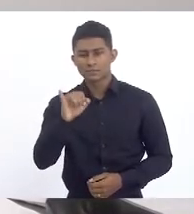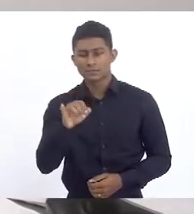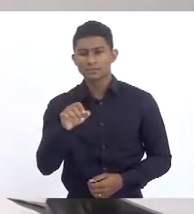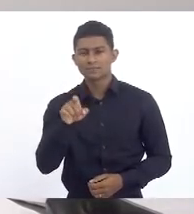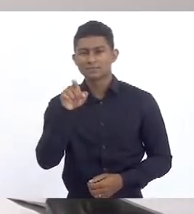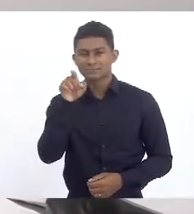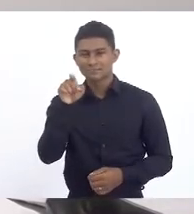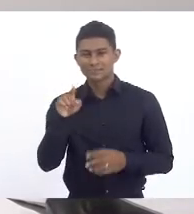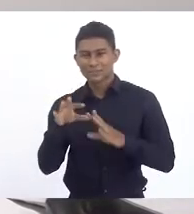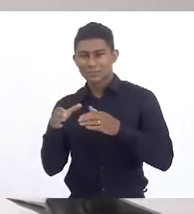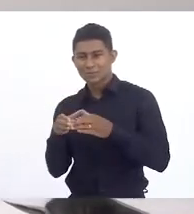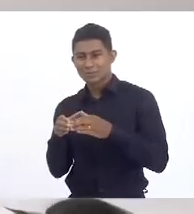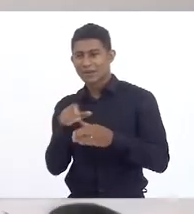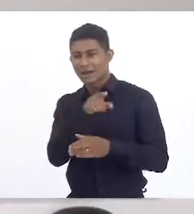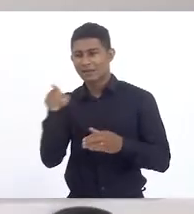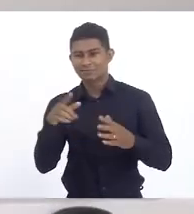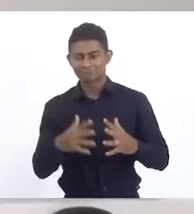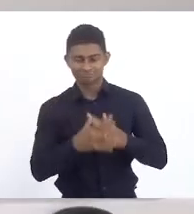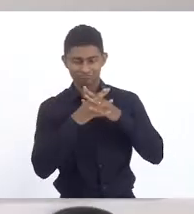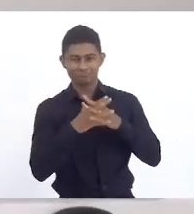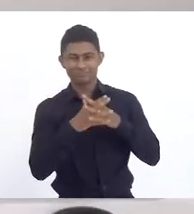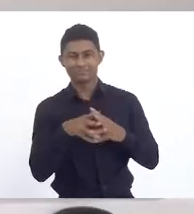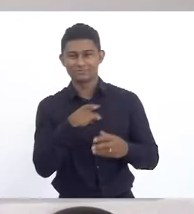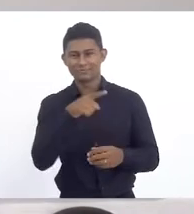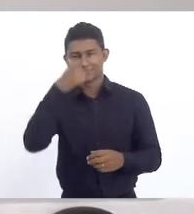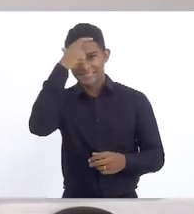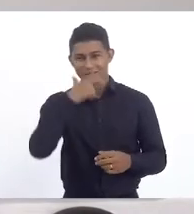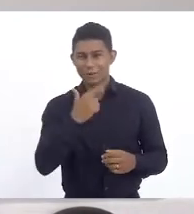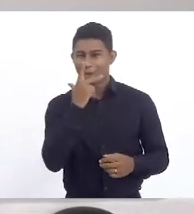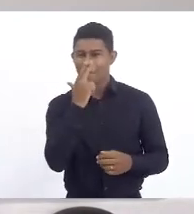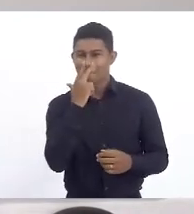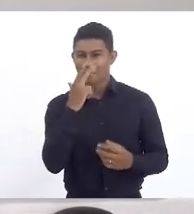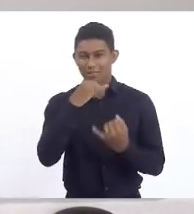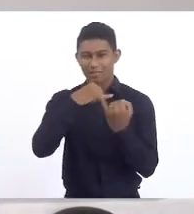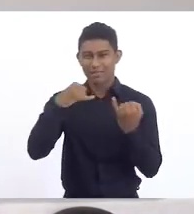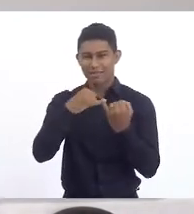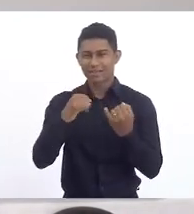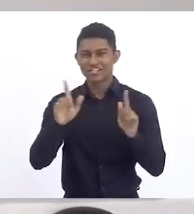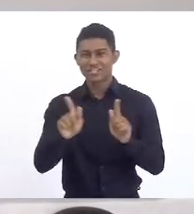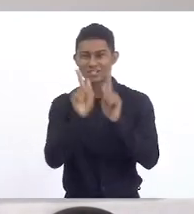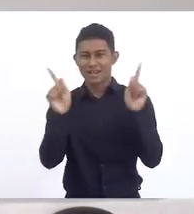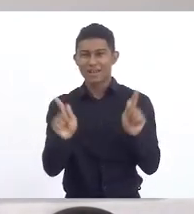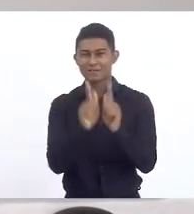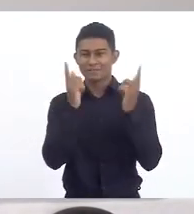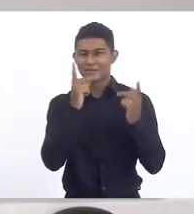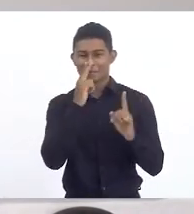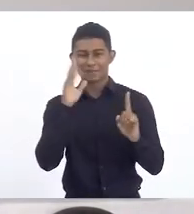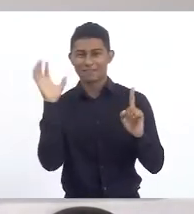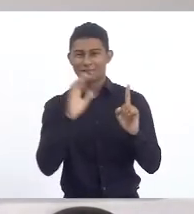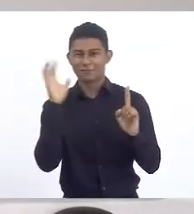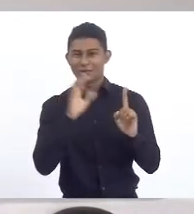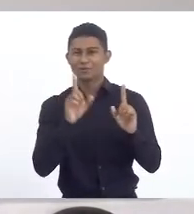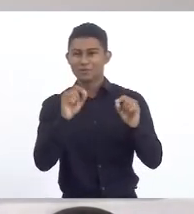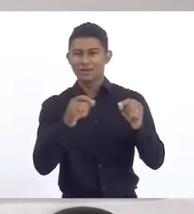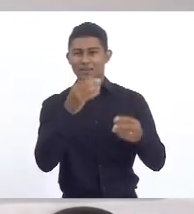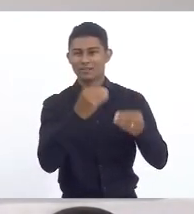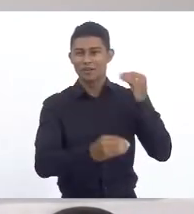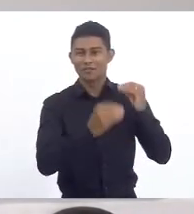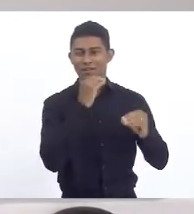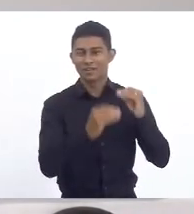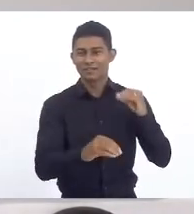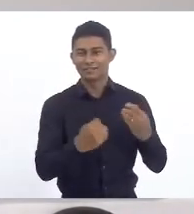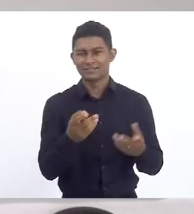assessoria confunde você com o Zamit. Vocês são tão parecidos, parecem até irmãos gêmeos, deve ser a influência da novela. Vocês estão muito